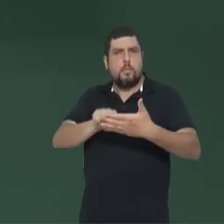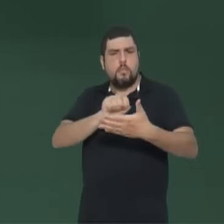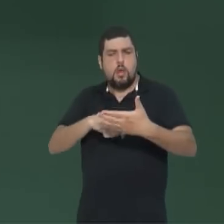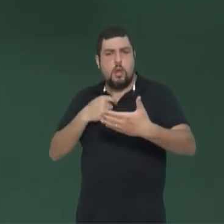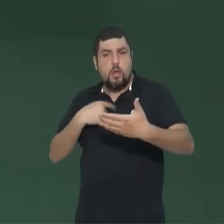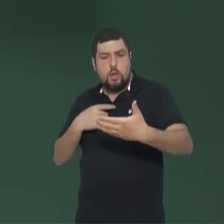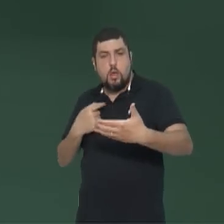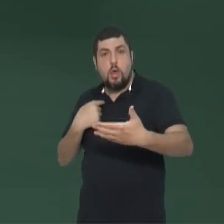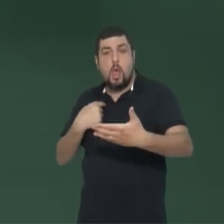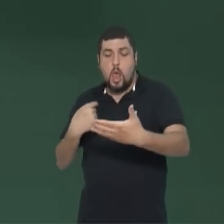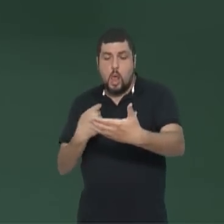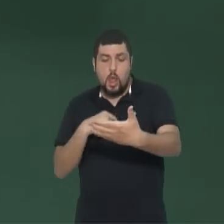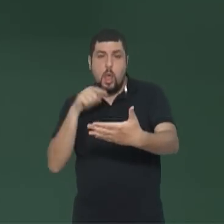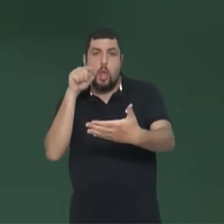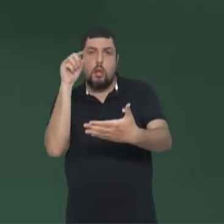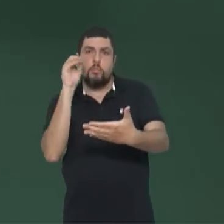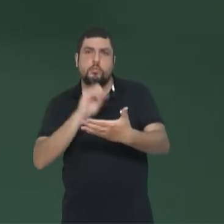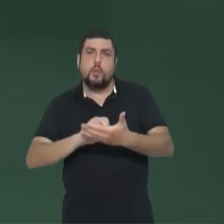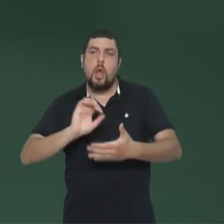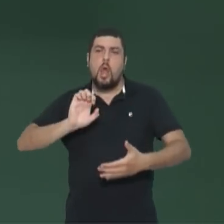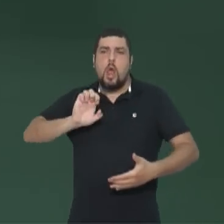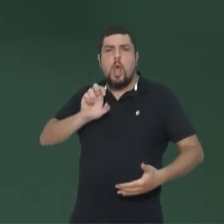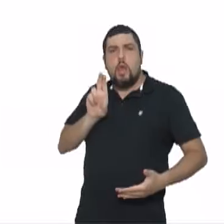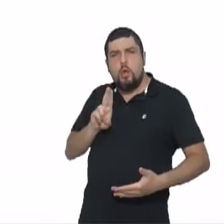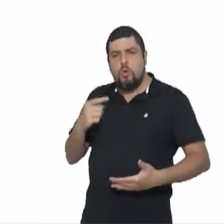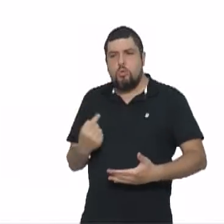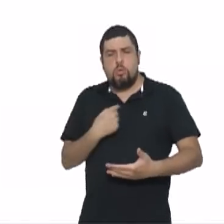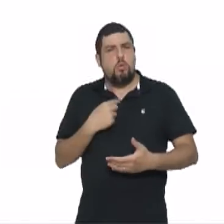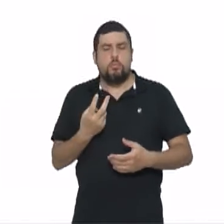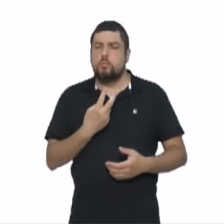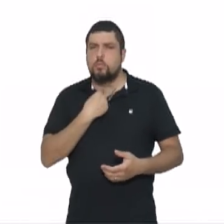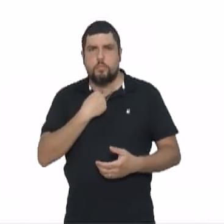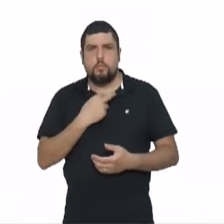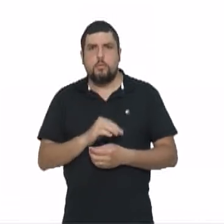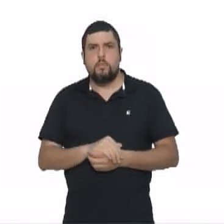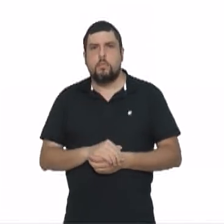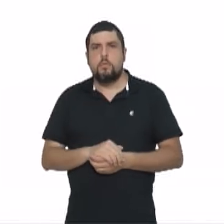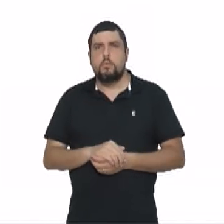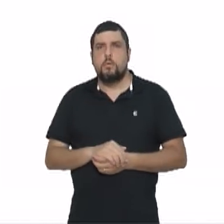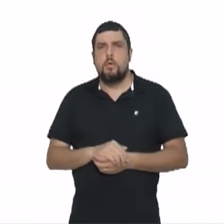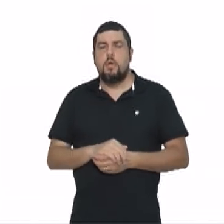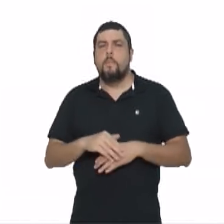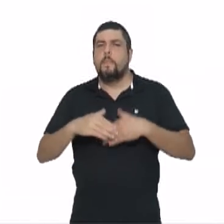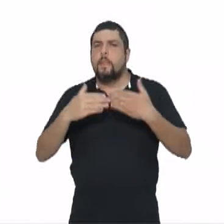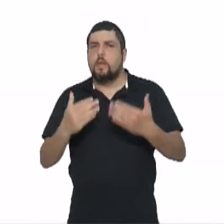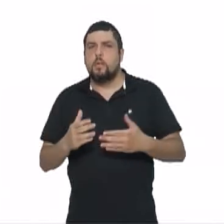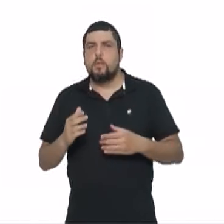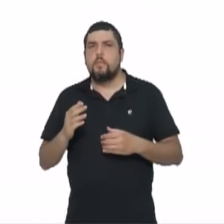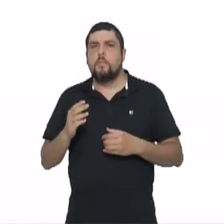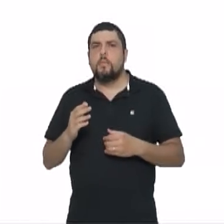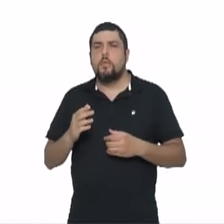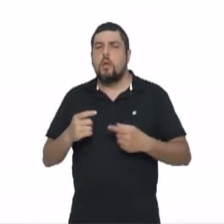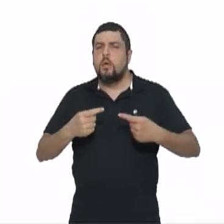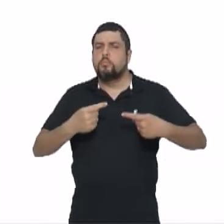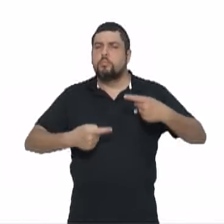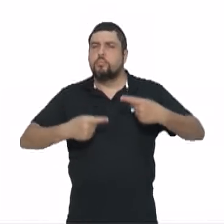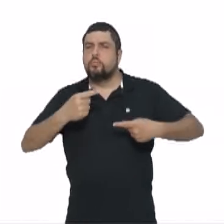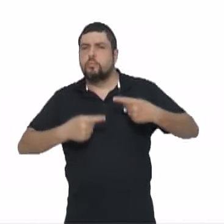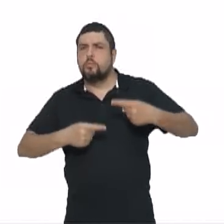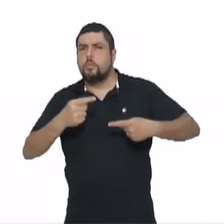como o autor do texto, certo? O discurso, então, indireto, nós vimos na última aula que